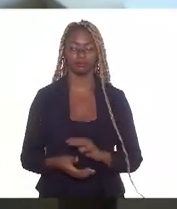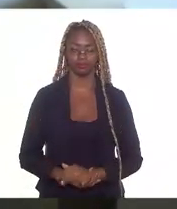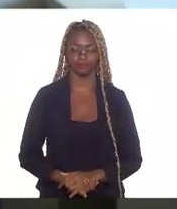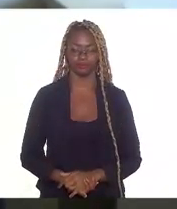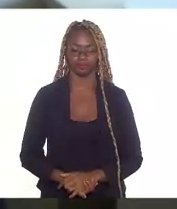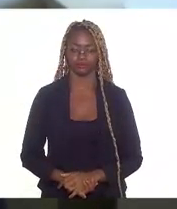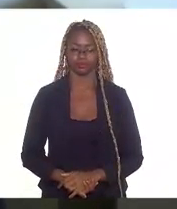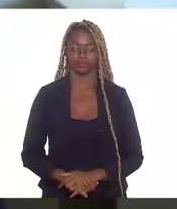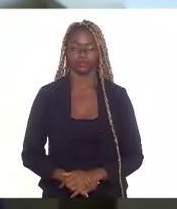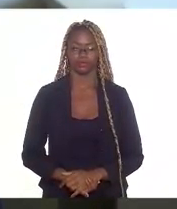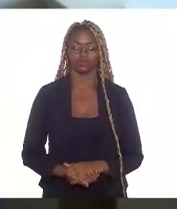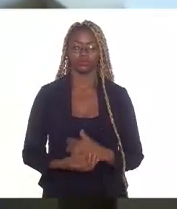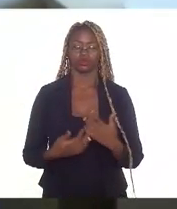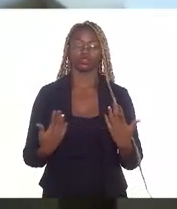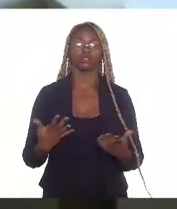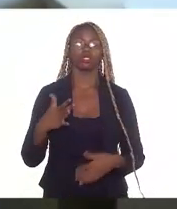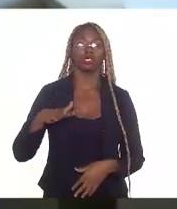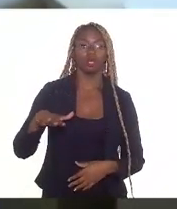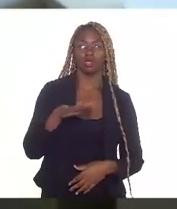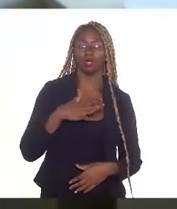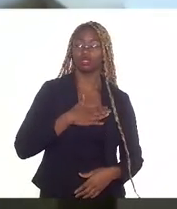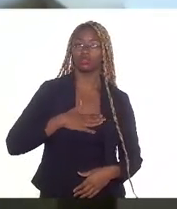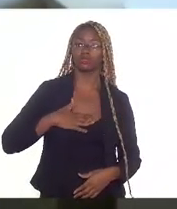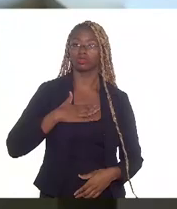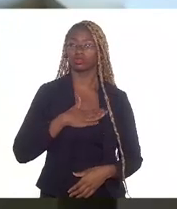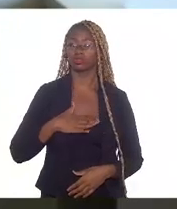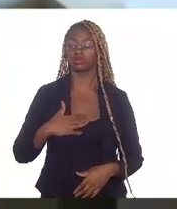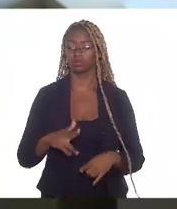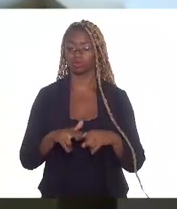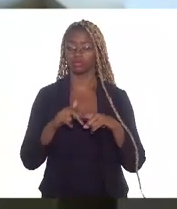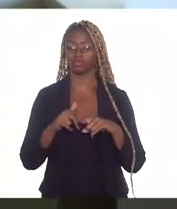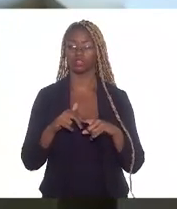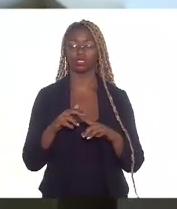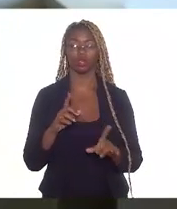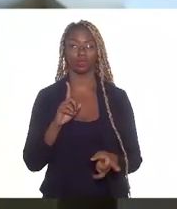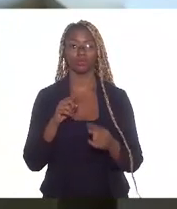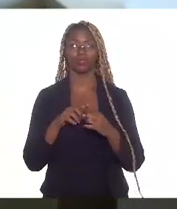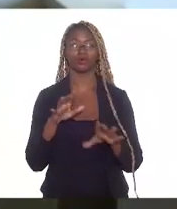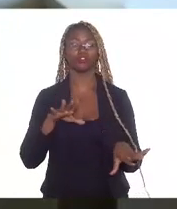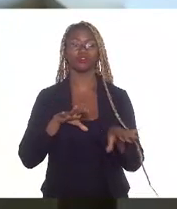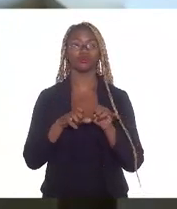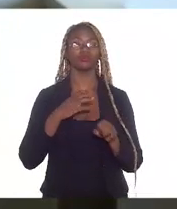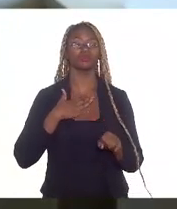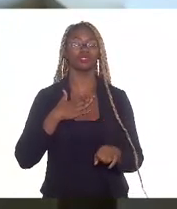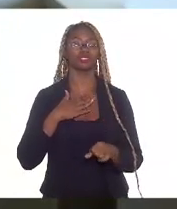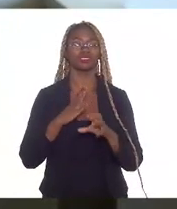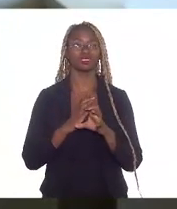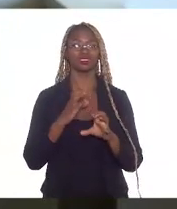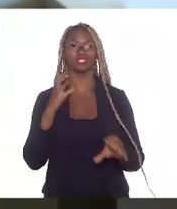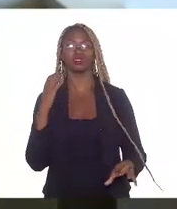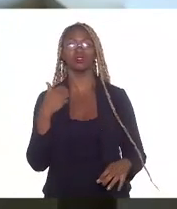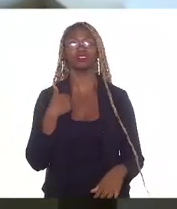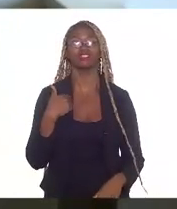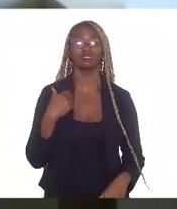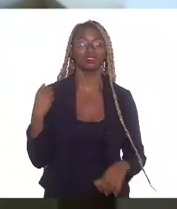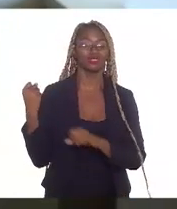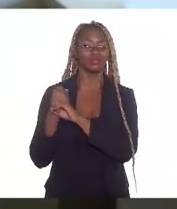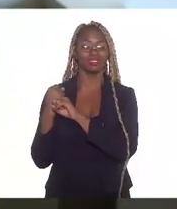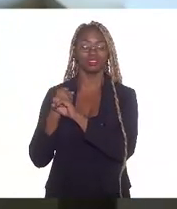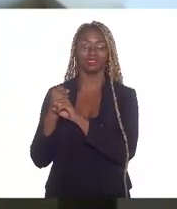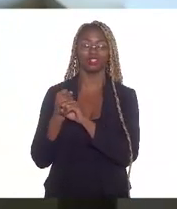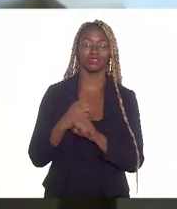E essa é uma área que eu gosto muito, que é da minha especialidade de engenharia, principalmente para mim, que já fui muitos anos